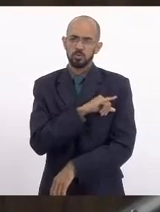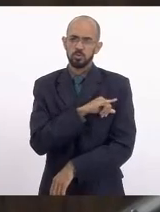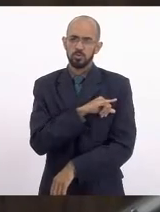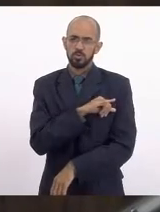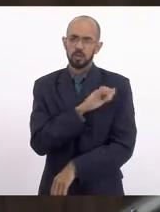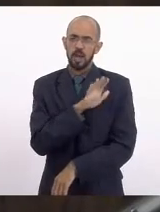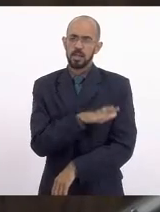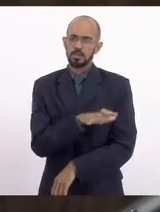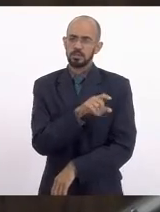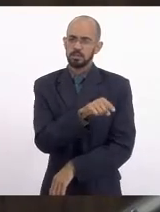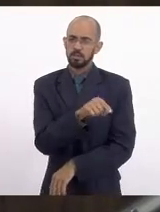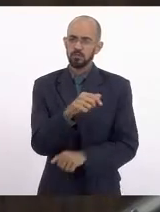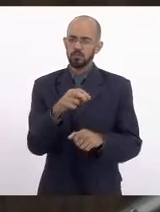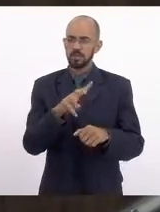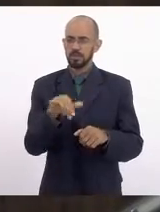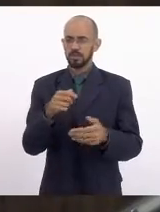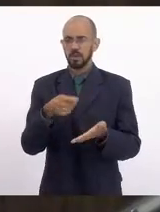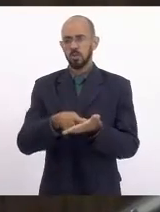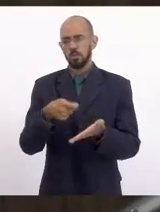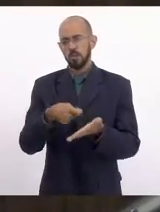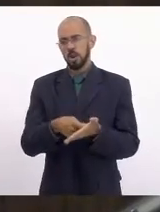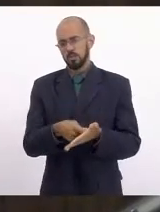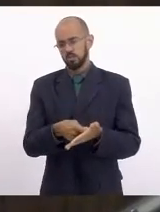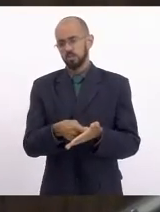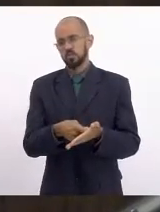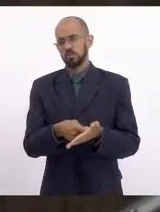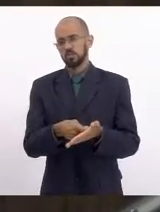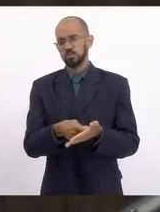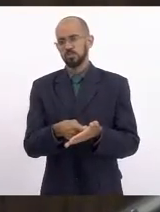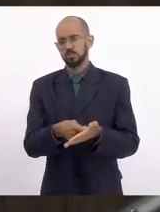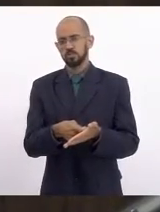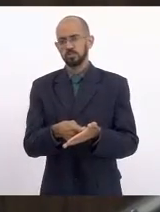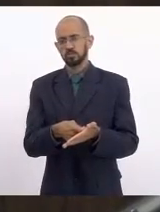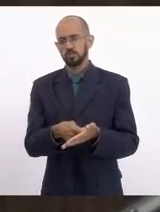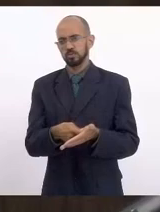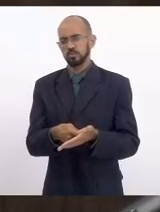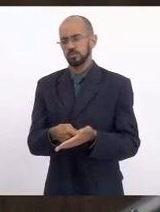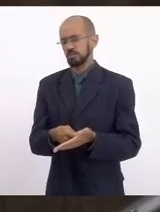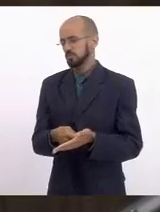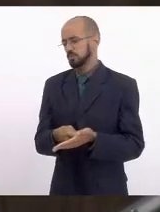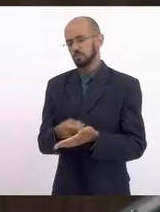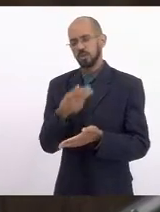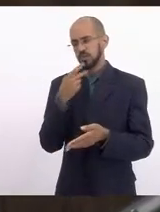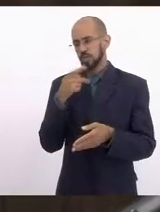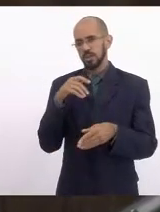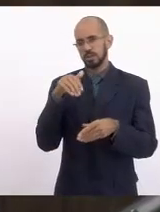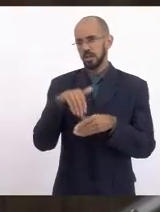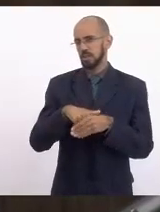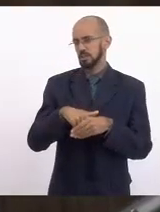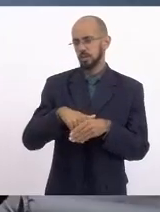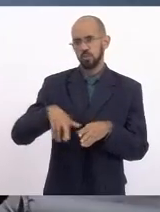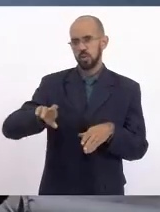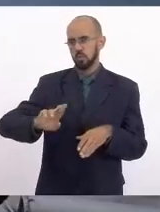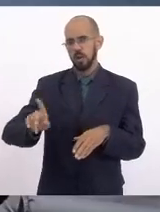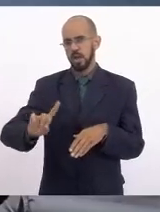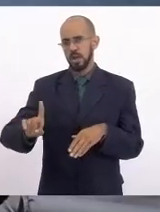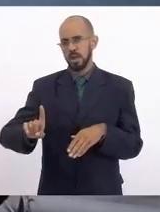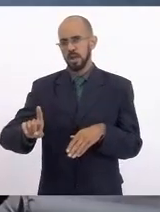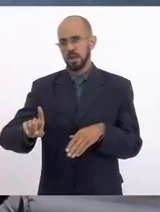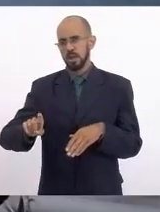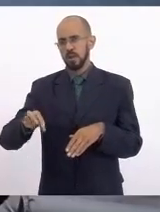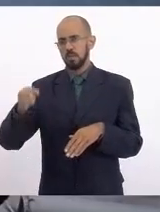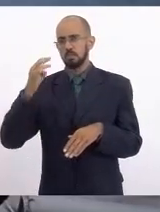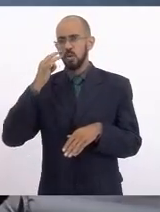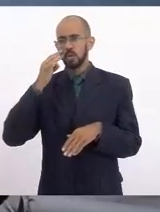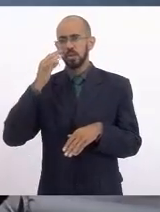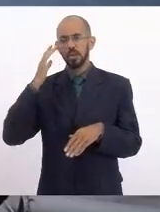isso será cobrado é cobrado e eu não tô falando da eleição não porque eu não sei Deputado da Mônica como é que